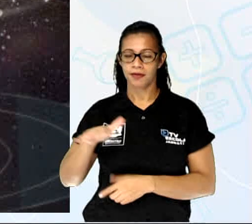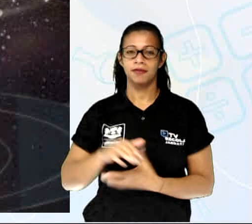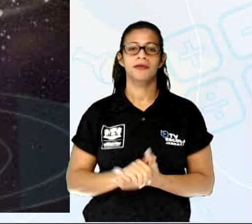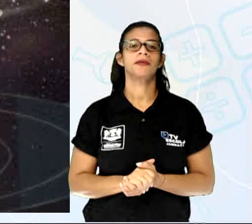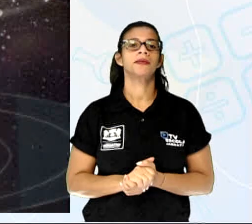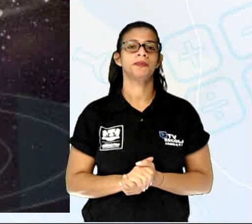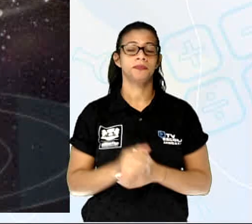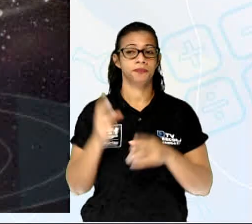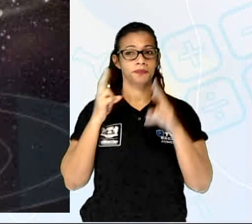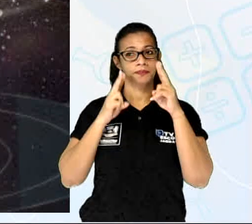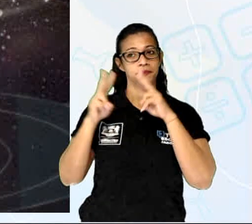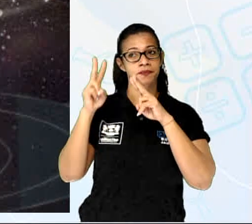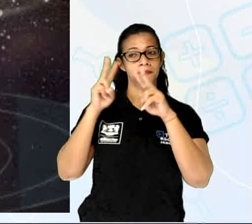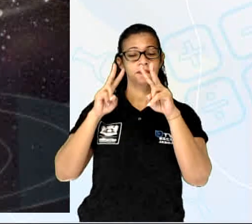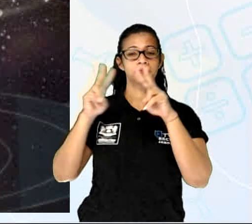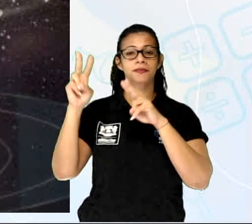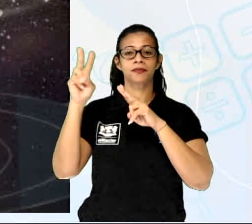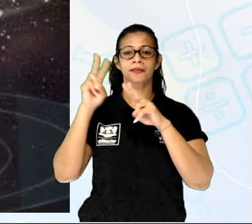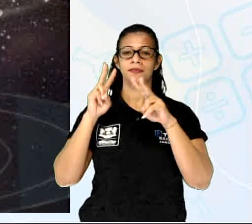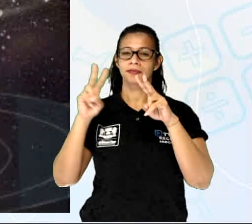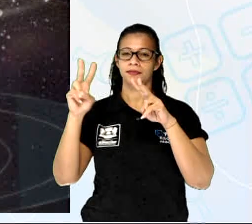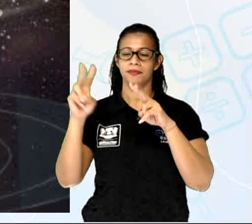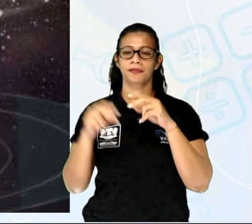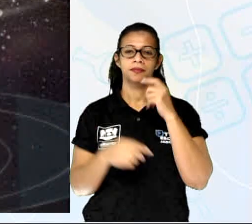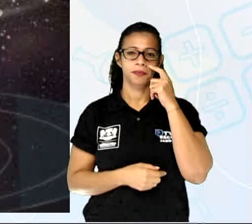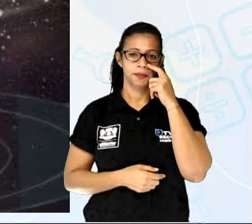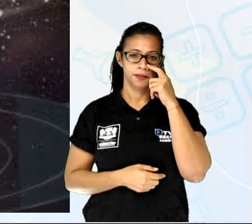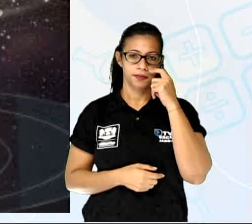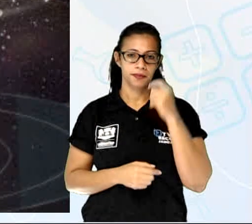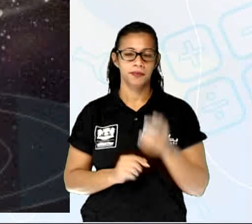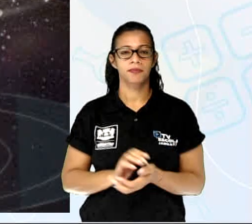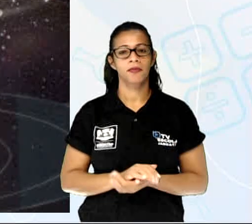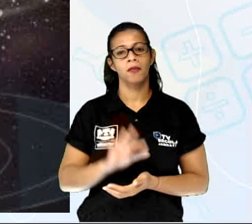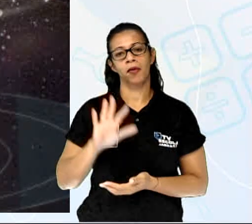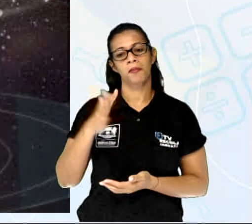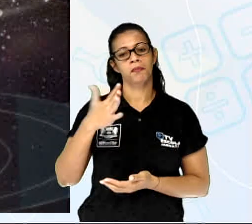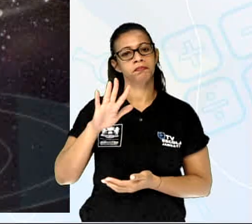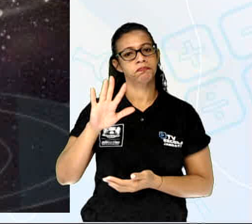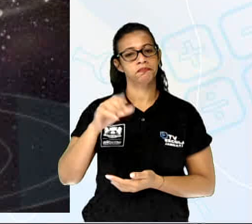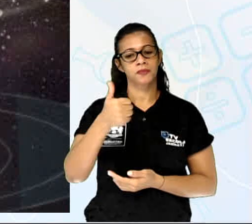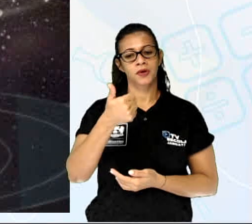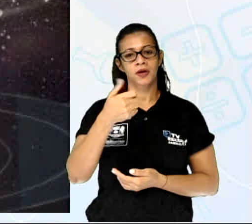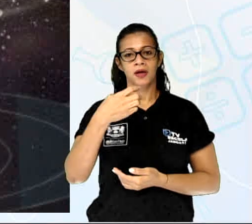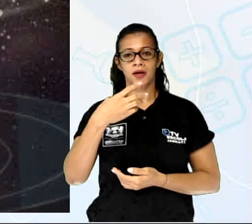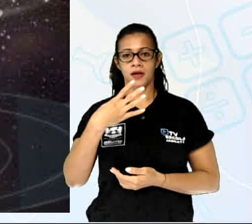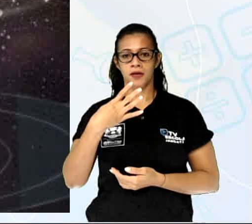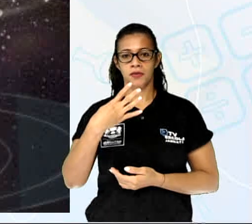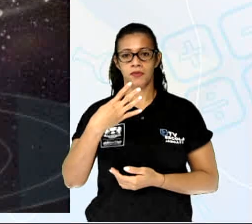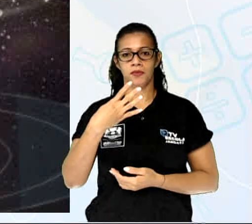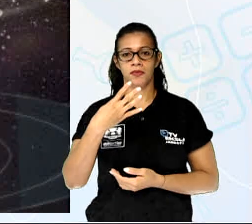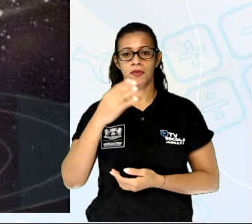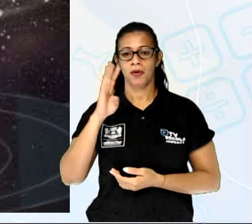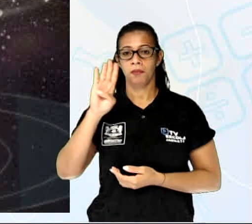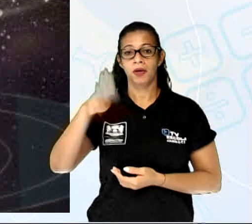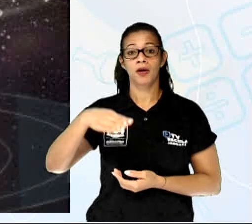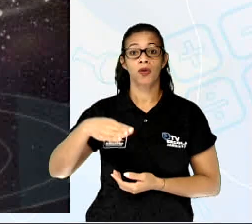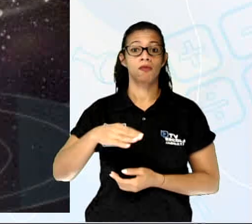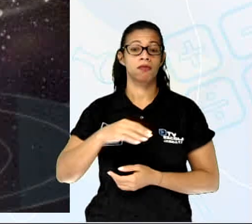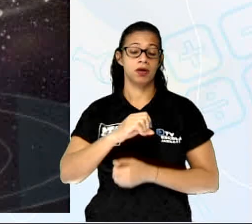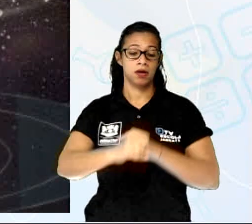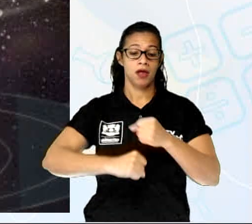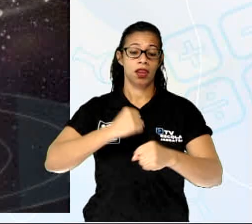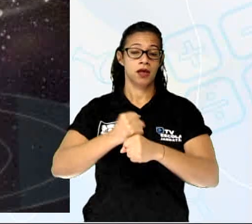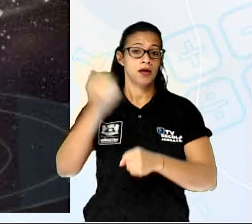o Universo surgiu há mais ou menos 14 bilhões de anos atrás. A teoria